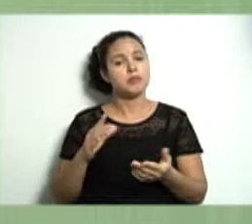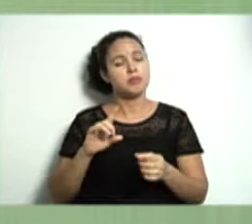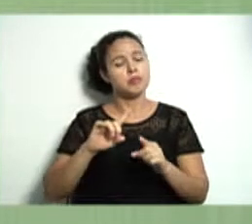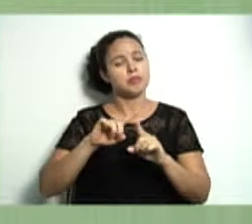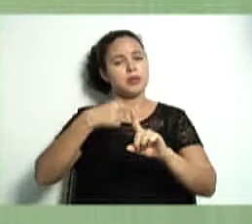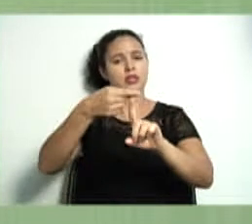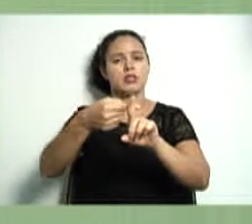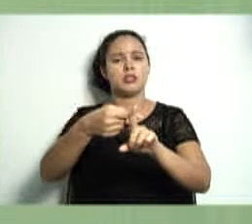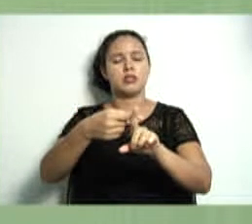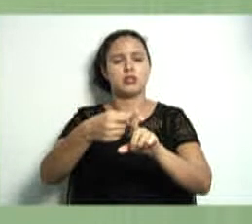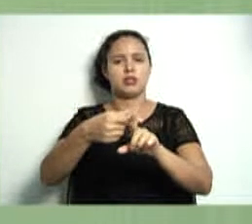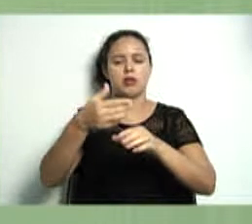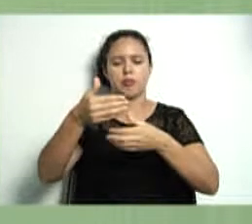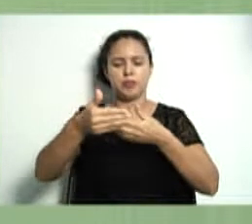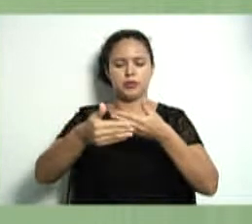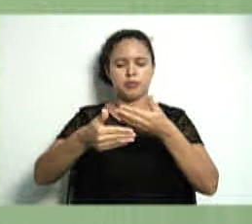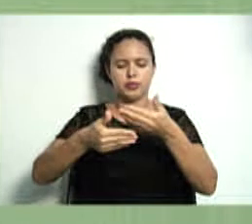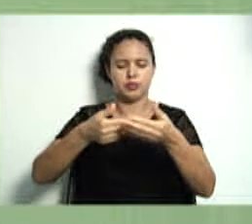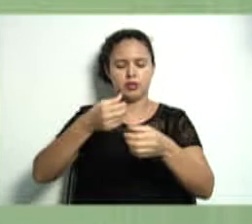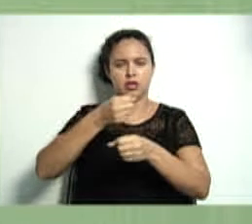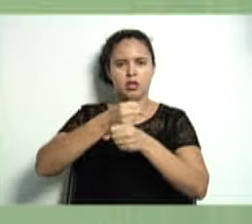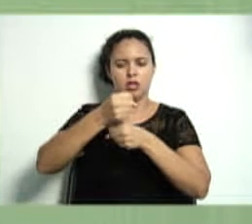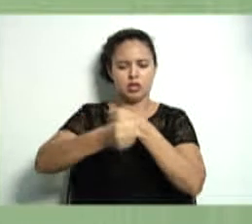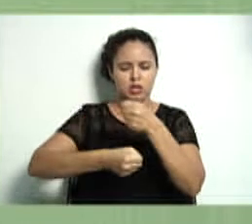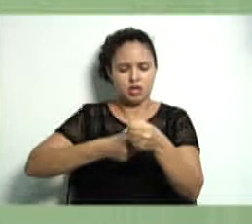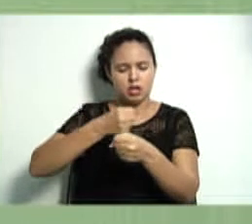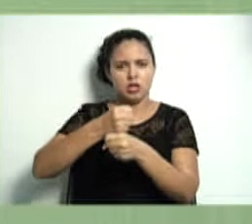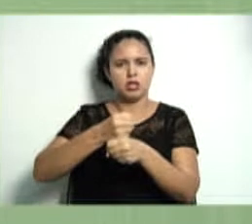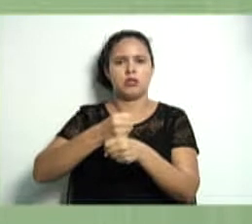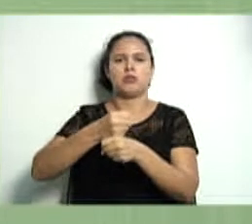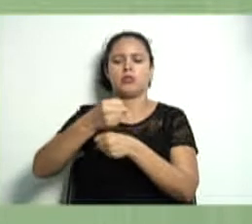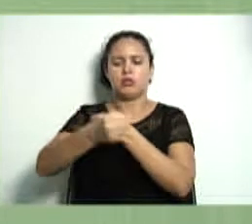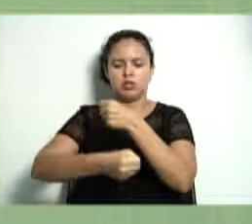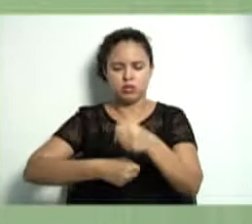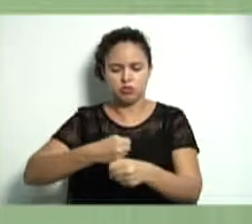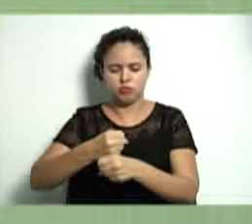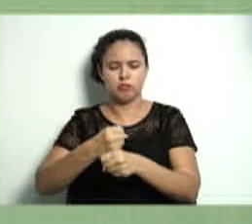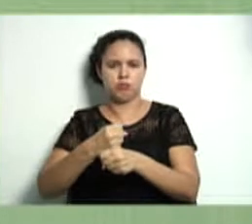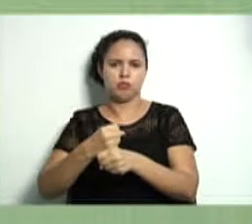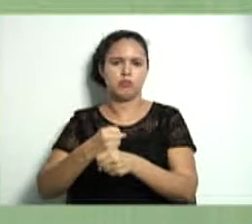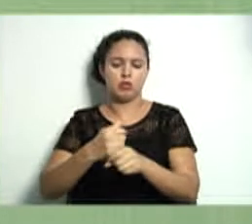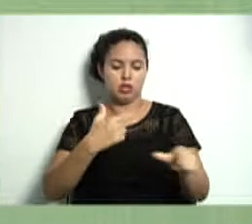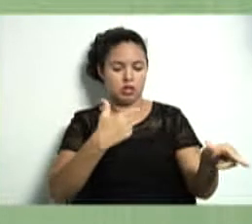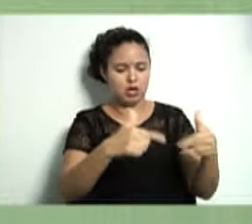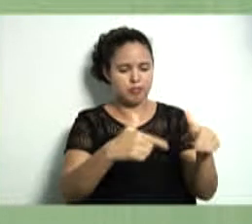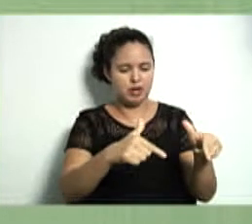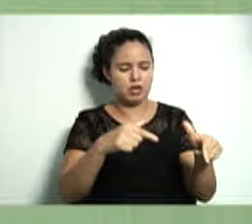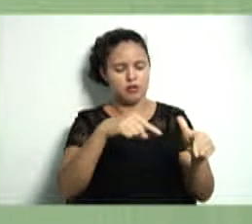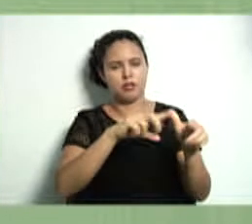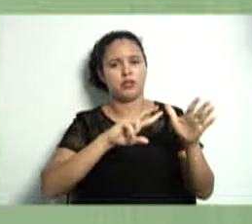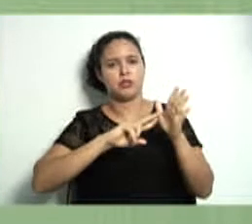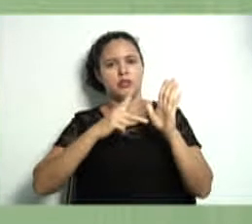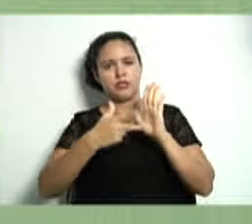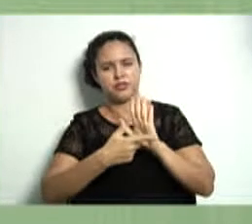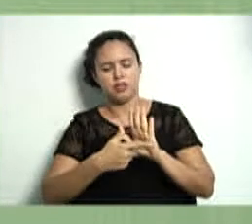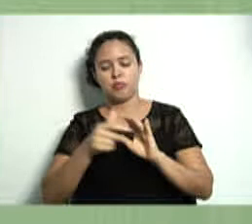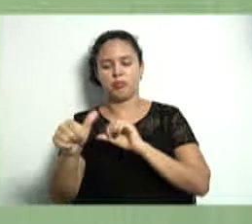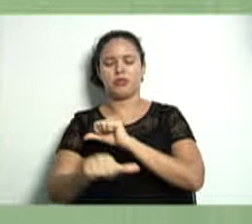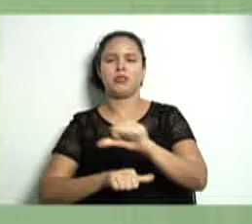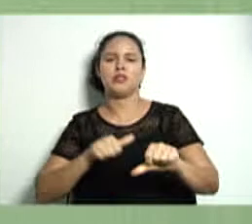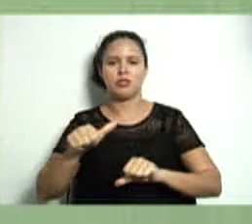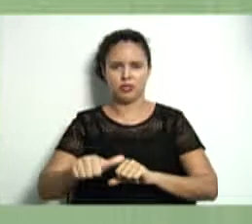Entretanto, houve uma mudança na ideia de trabalho, né? Tanto que hoje não é mais dessa forma, né?